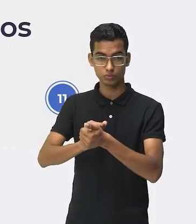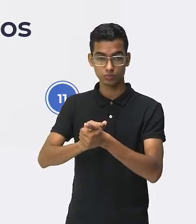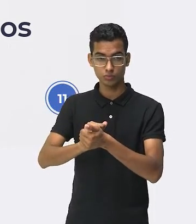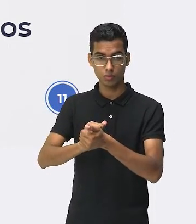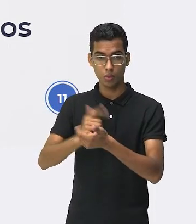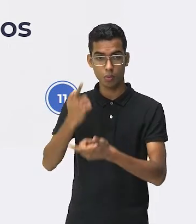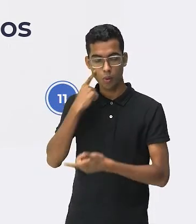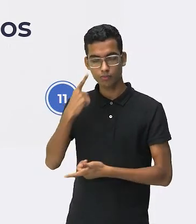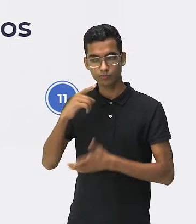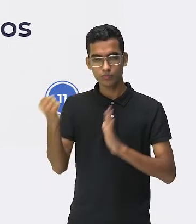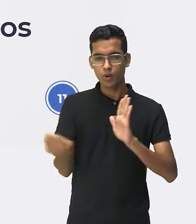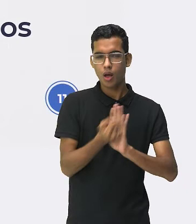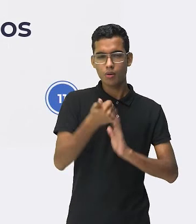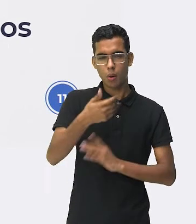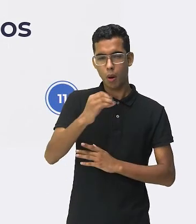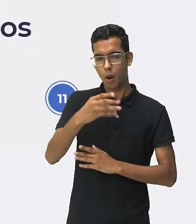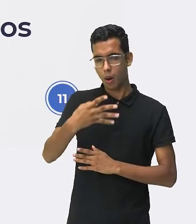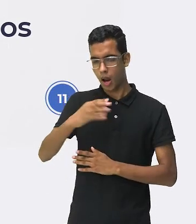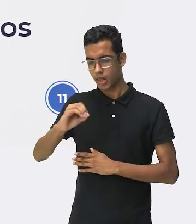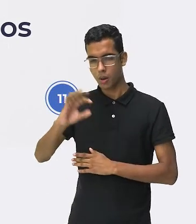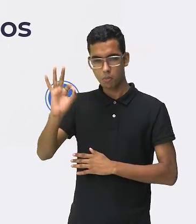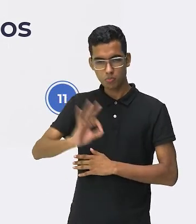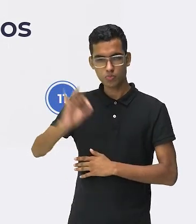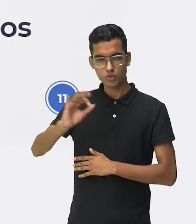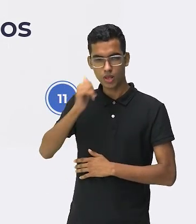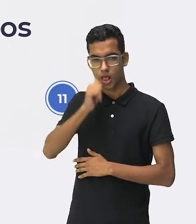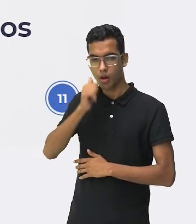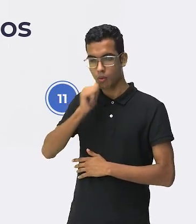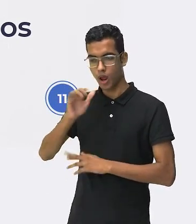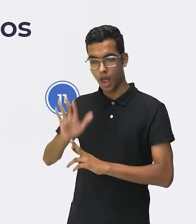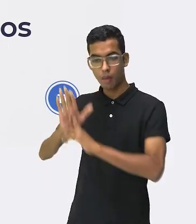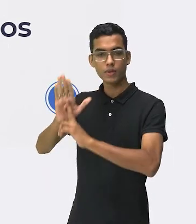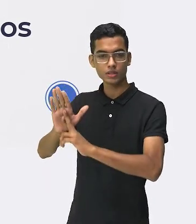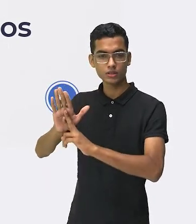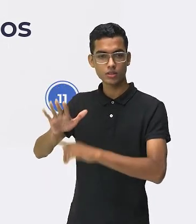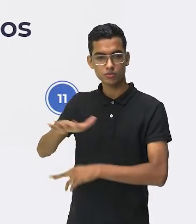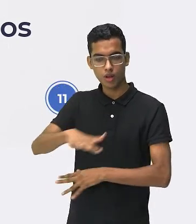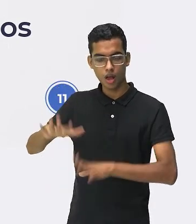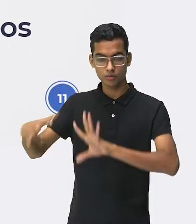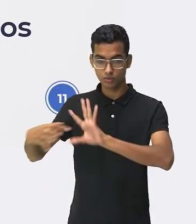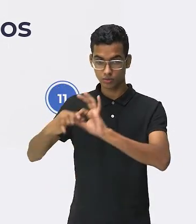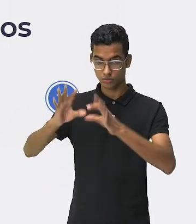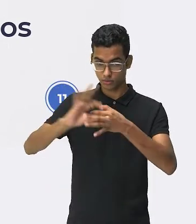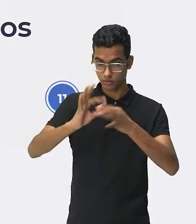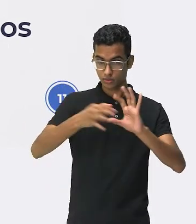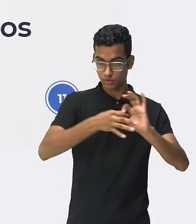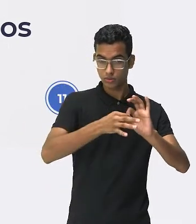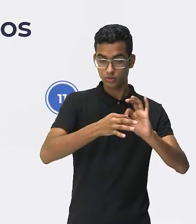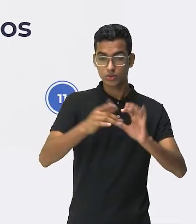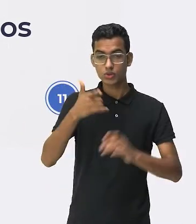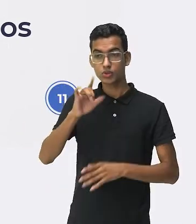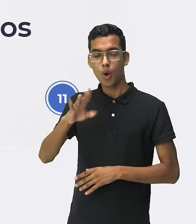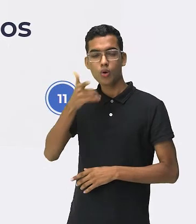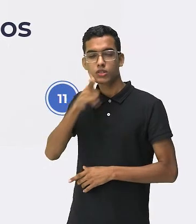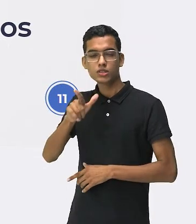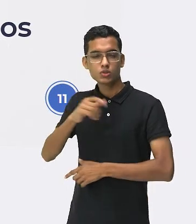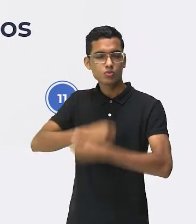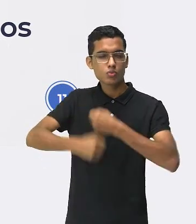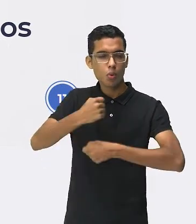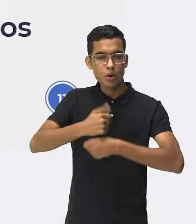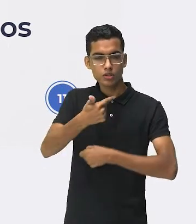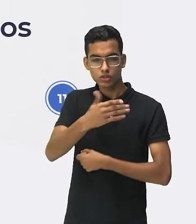da representação feminina em Olimpíadas só ter sido alcançada nos Jogos de Sydney